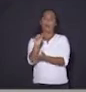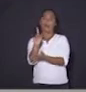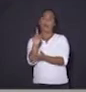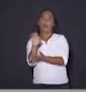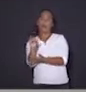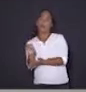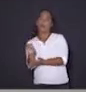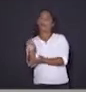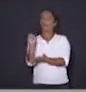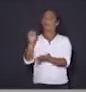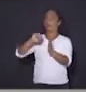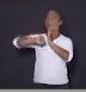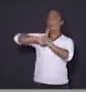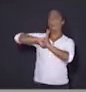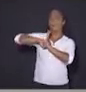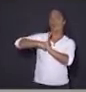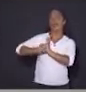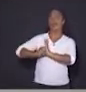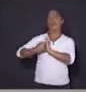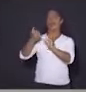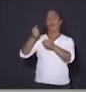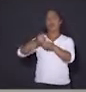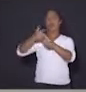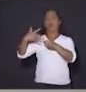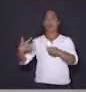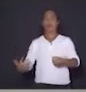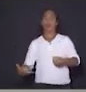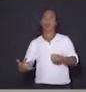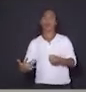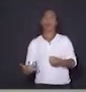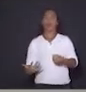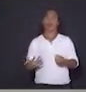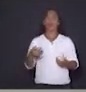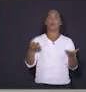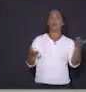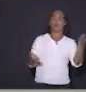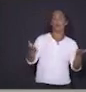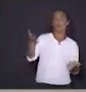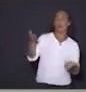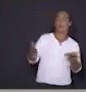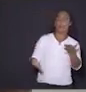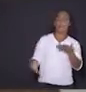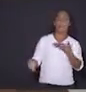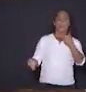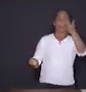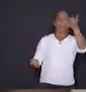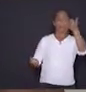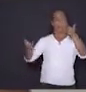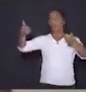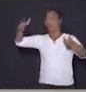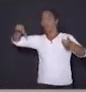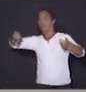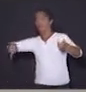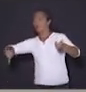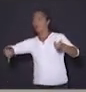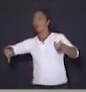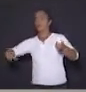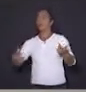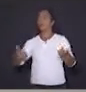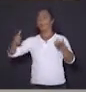podem bloquear um conteúdo não podem fazer um site funcionar melhor do que outro ou piorar um conteúdo para